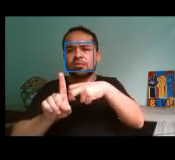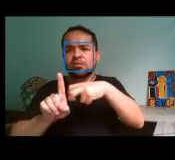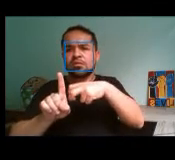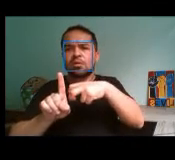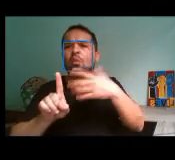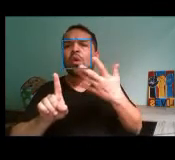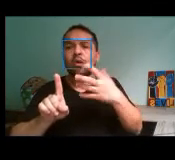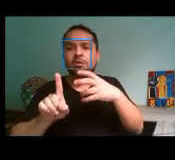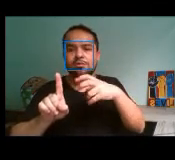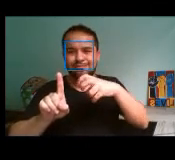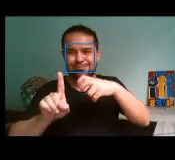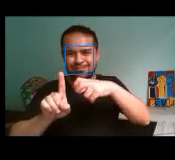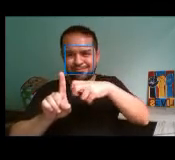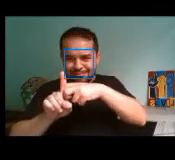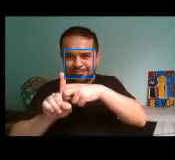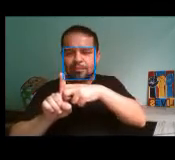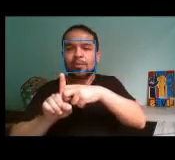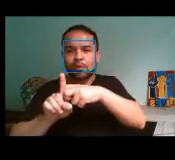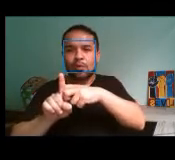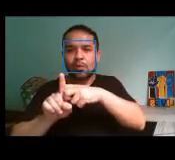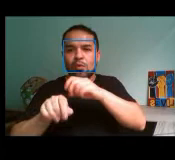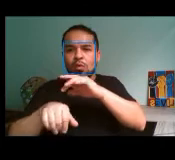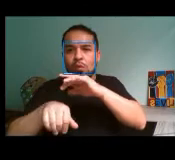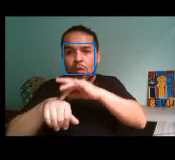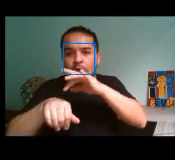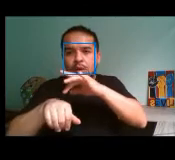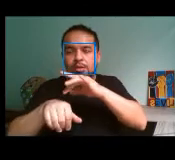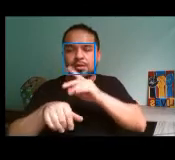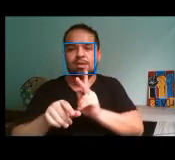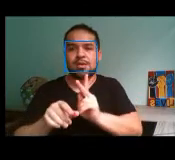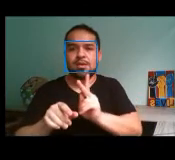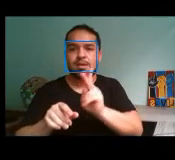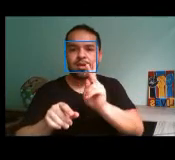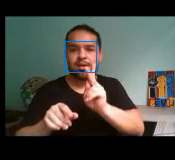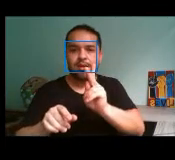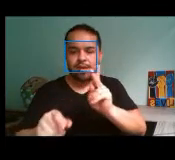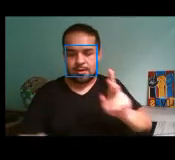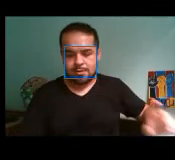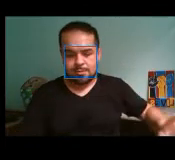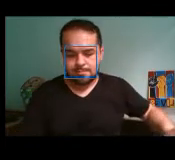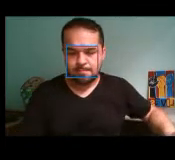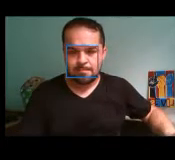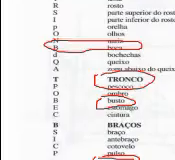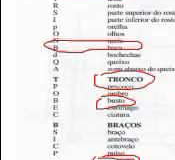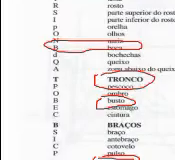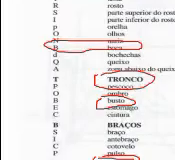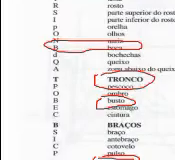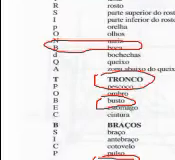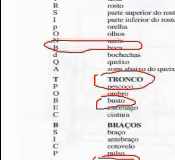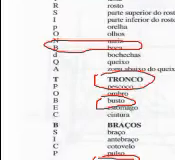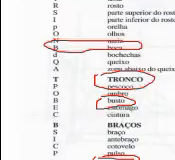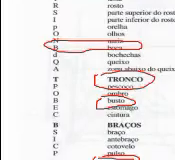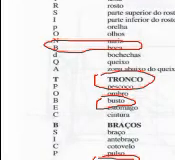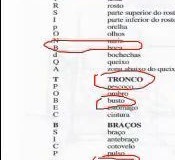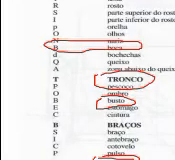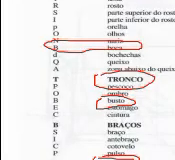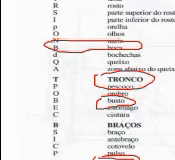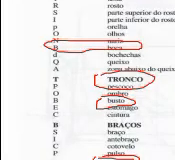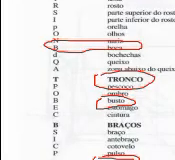passa na frente, ela fica atrás, ela chega próximo. Não, tem um contato. Tem um contato. Se tem um contato, tem um símbolo para